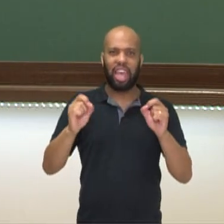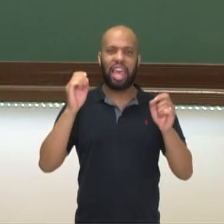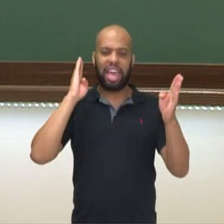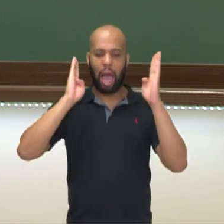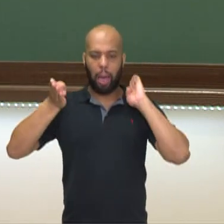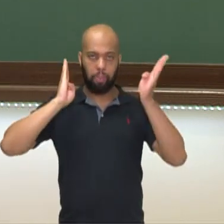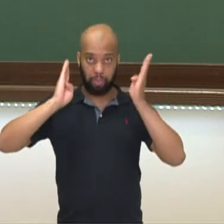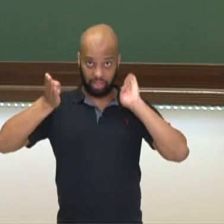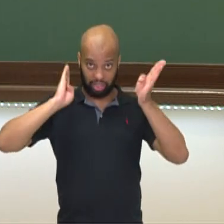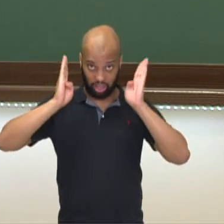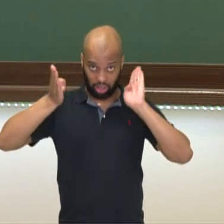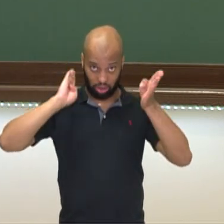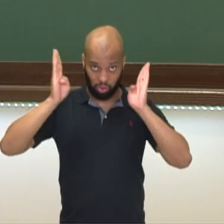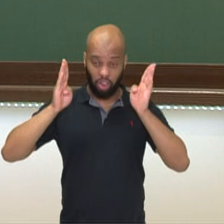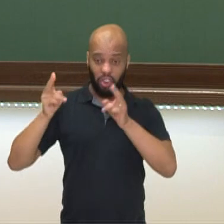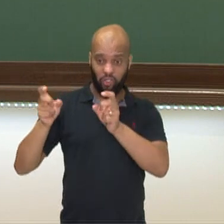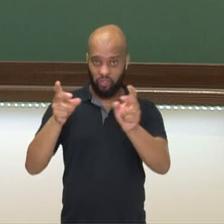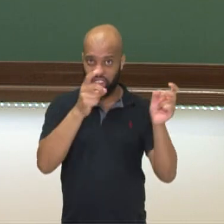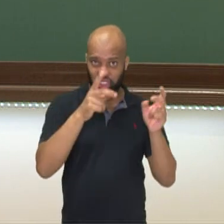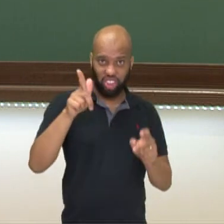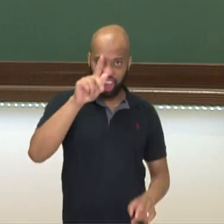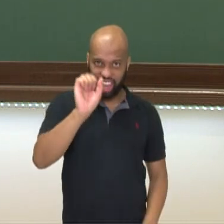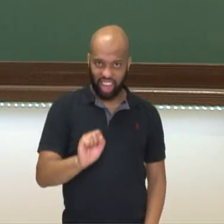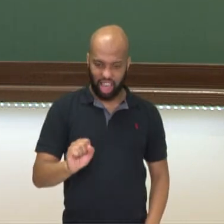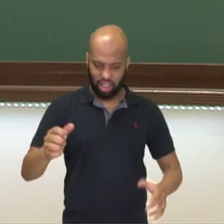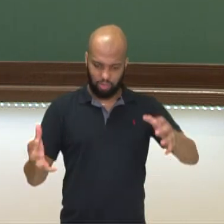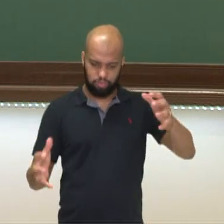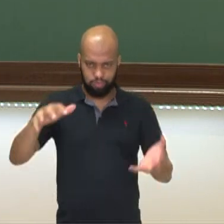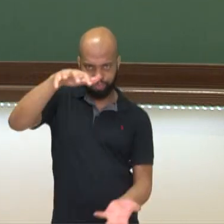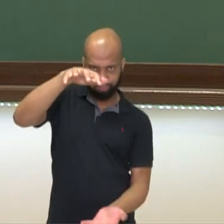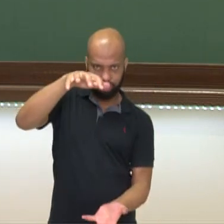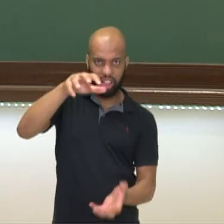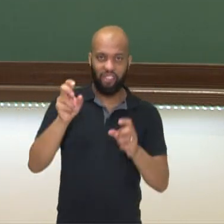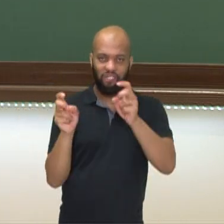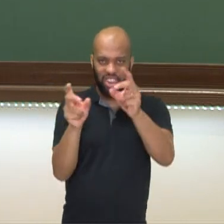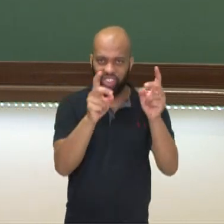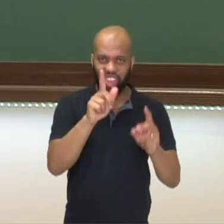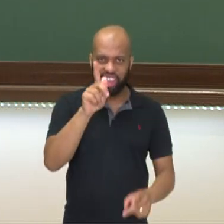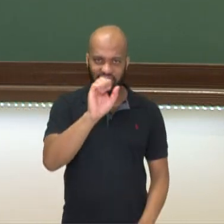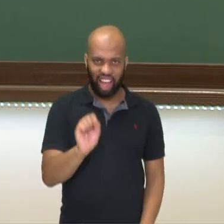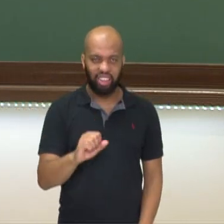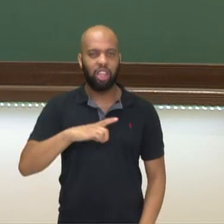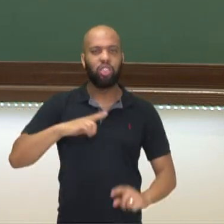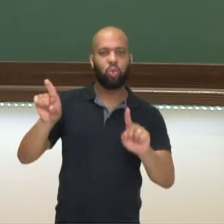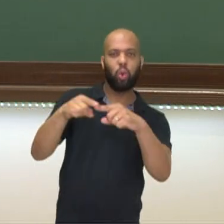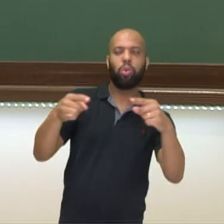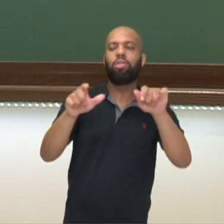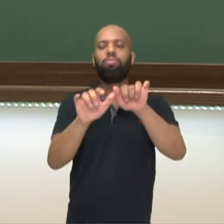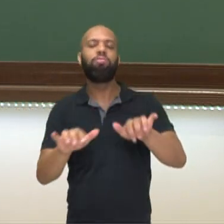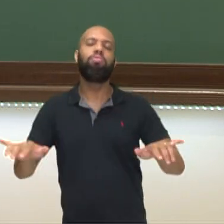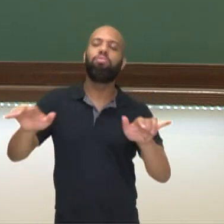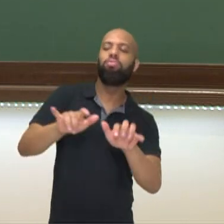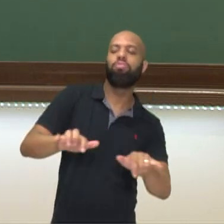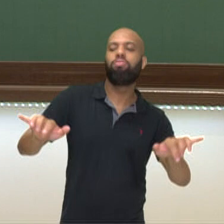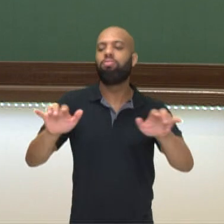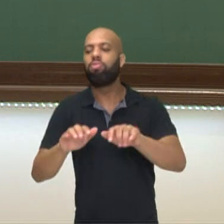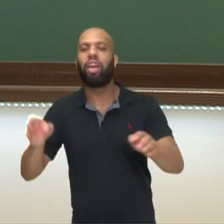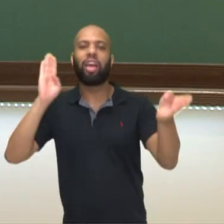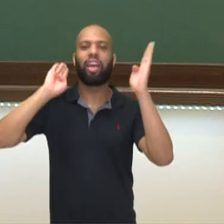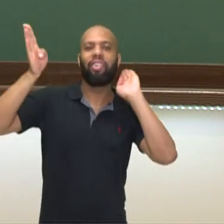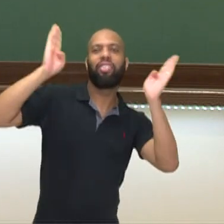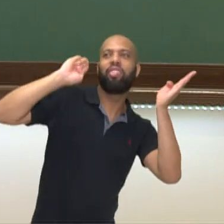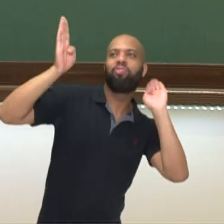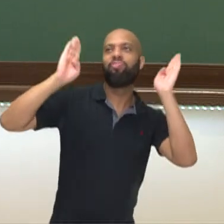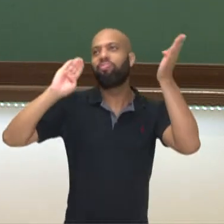gás passando pelos bairros. Não, acho que não é da época de vocês, mas se vocês falarem com os pais de vocês, eles vão lembrar dessa música.